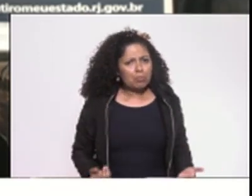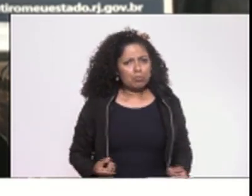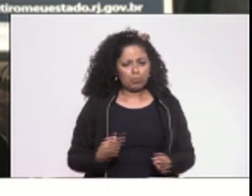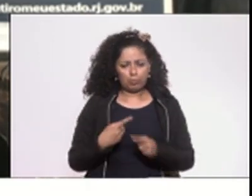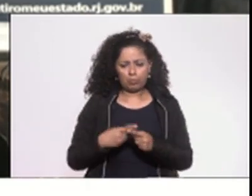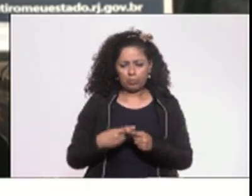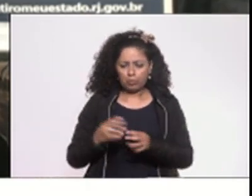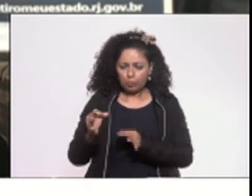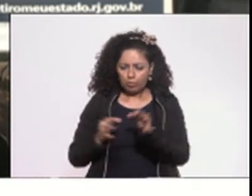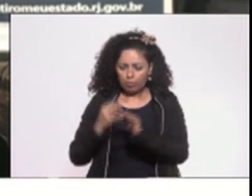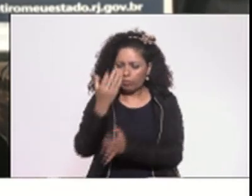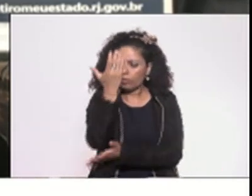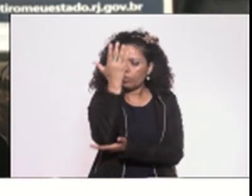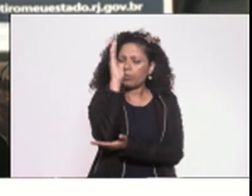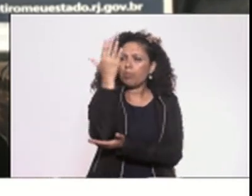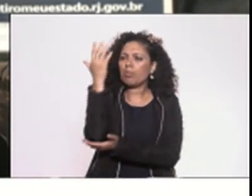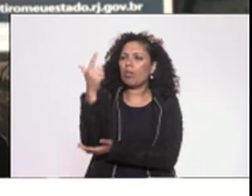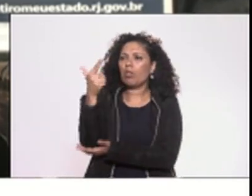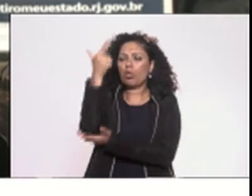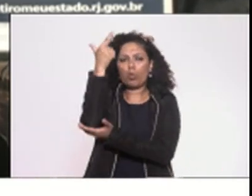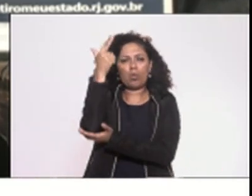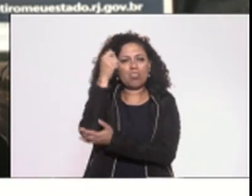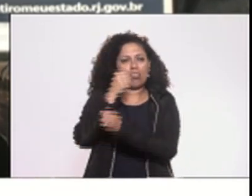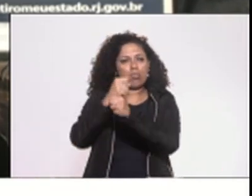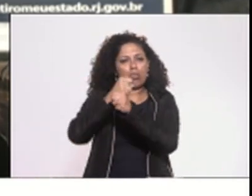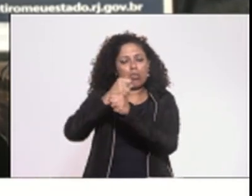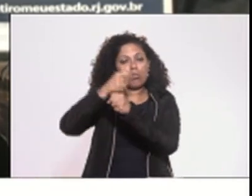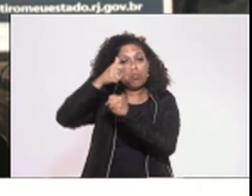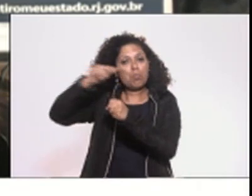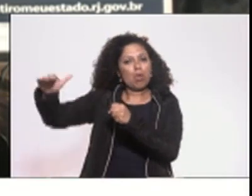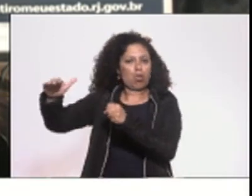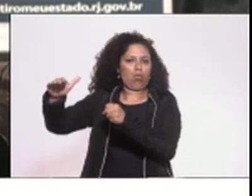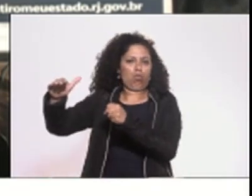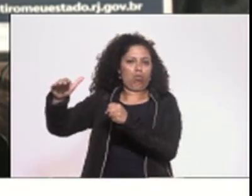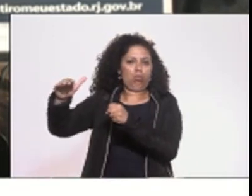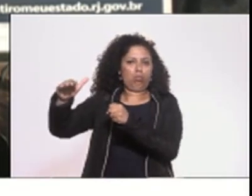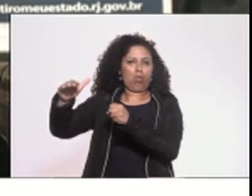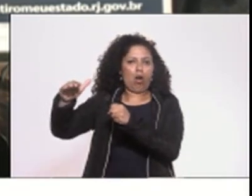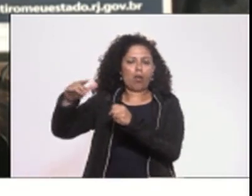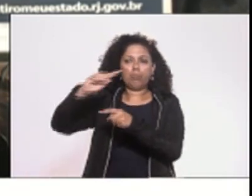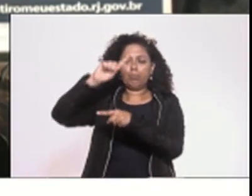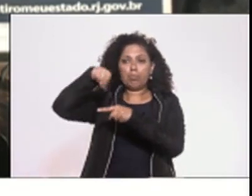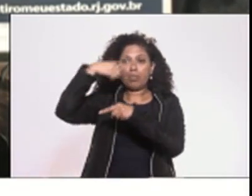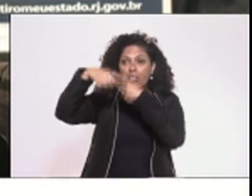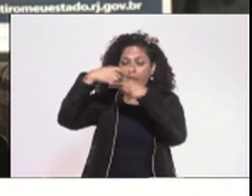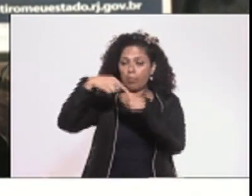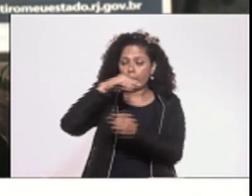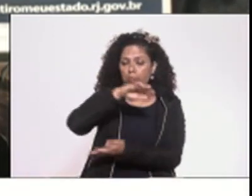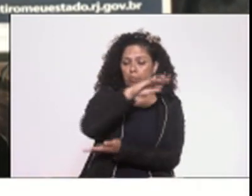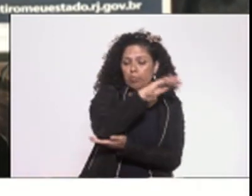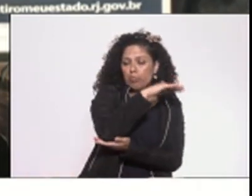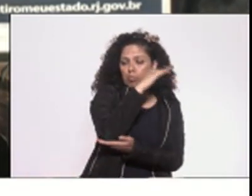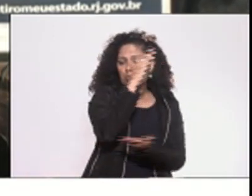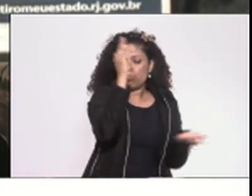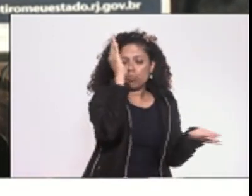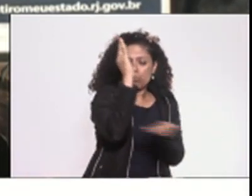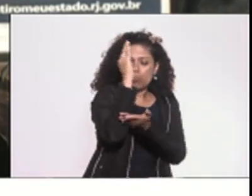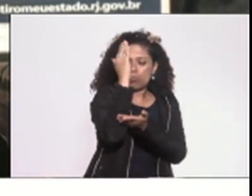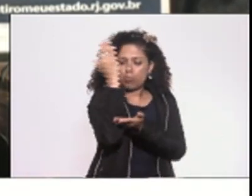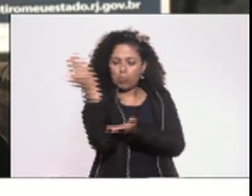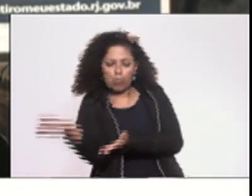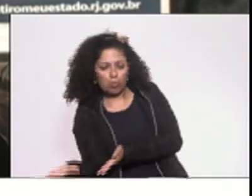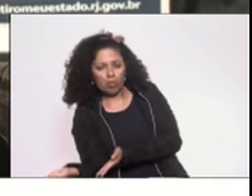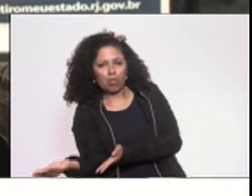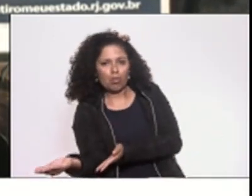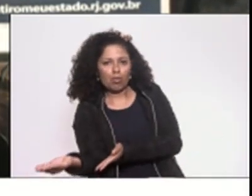cultivar uma árvore por 2 anos e meio, no mínimo, para matar a árvore e tirar 3% dela.